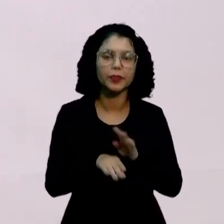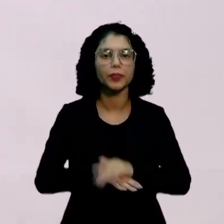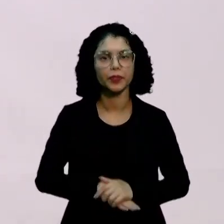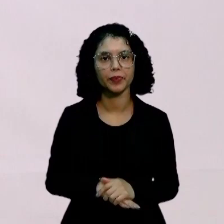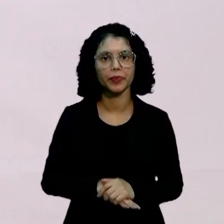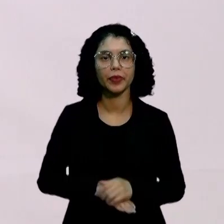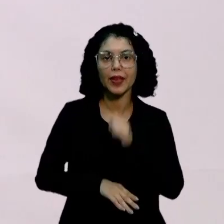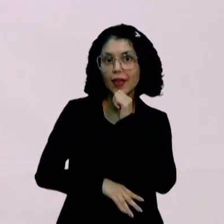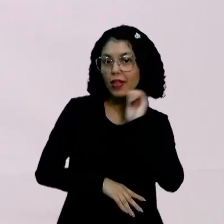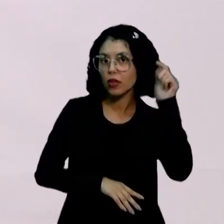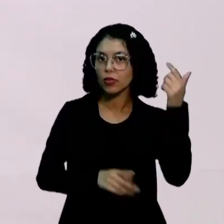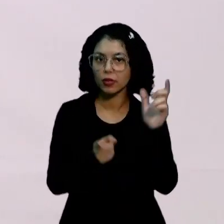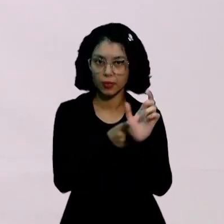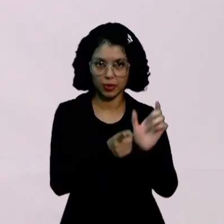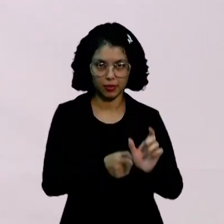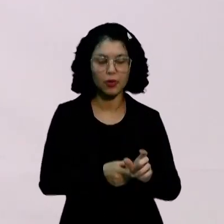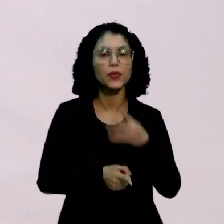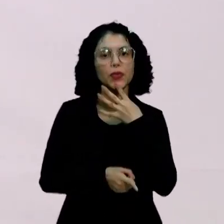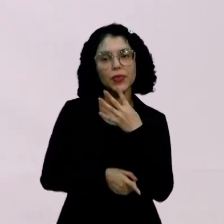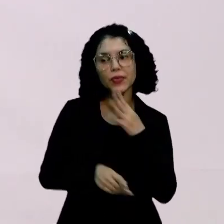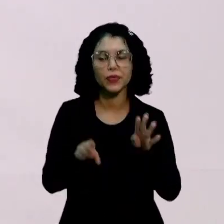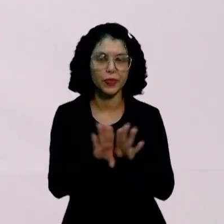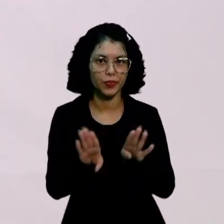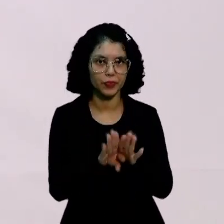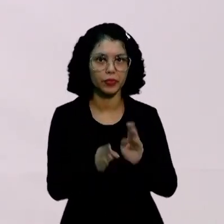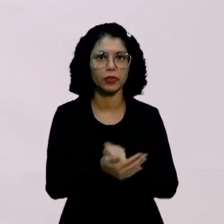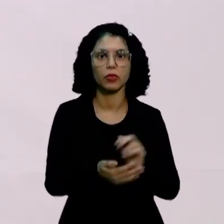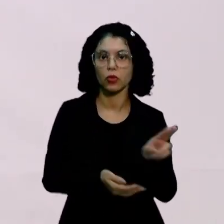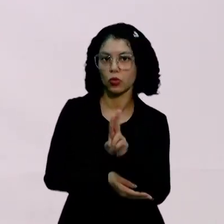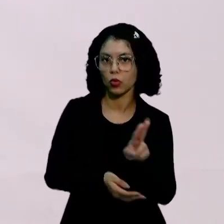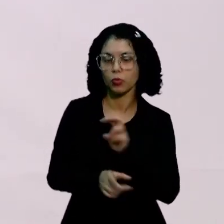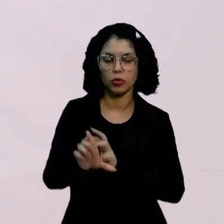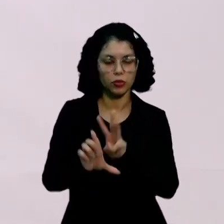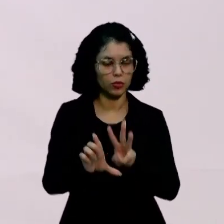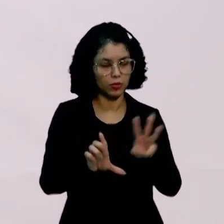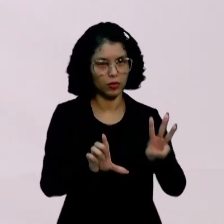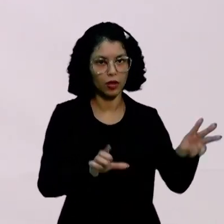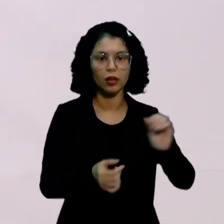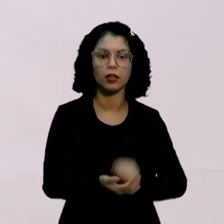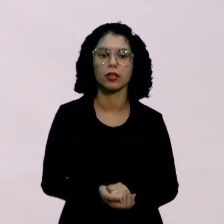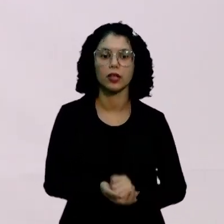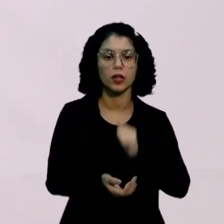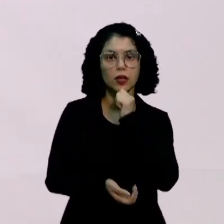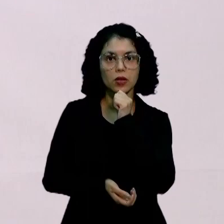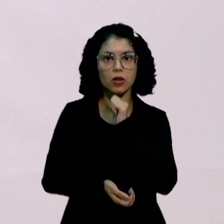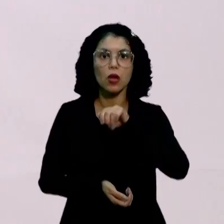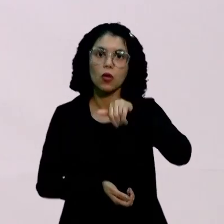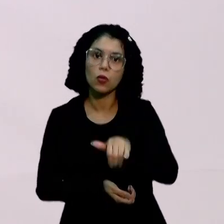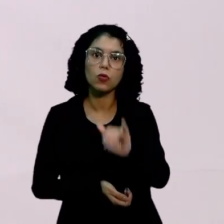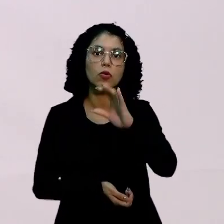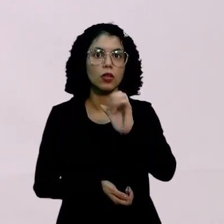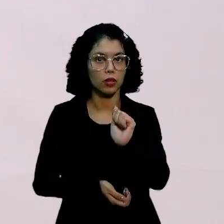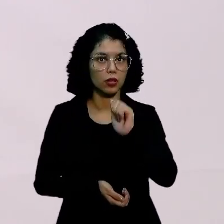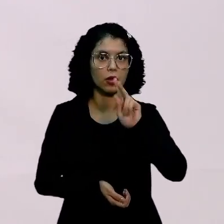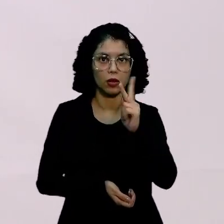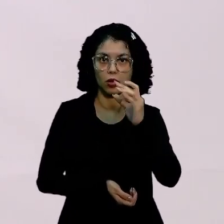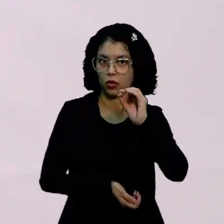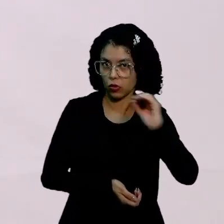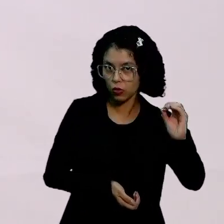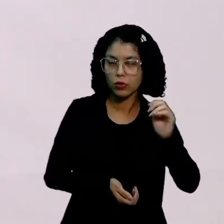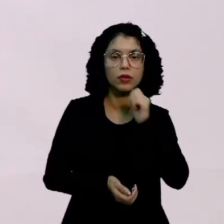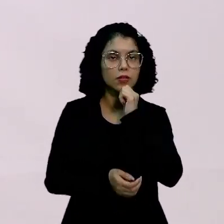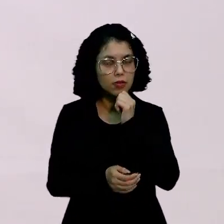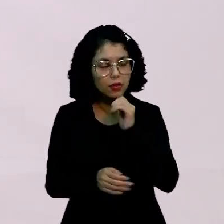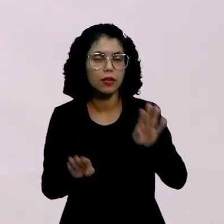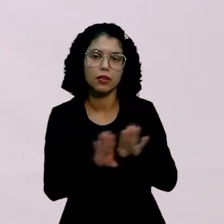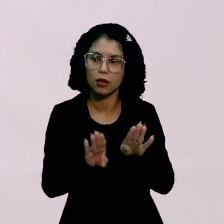ok? Além de outras palavras conhecidas também, nomes de sites. Nós temos também o Yahoo, que é muito conhecido também.